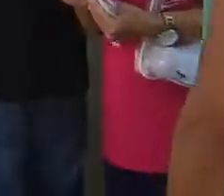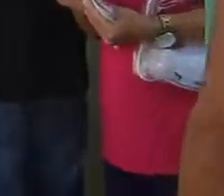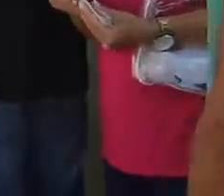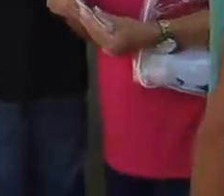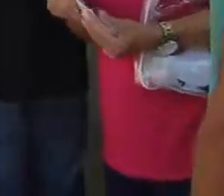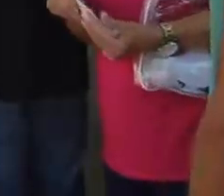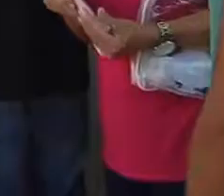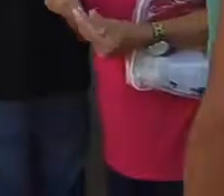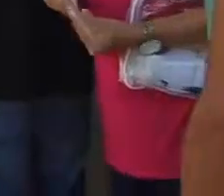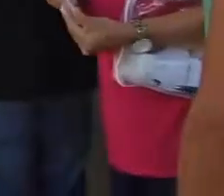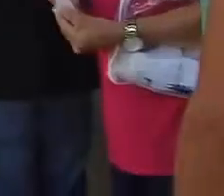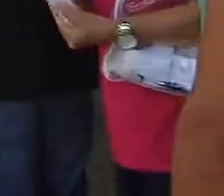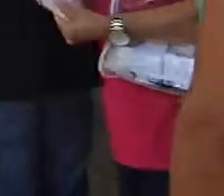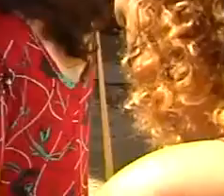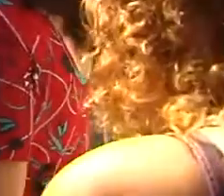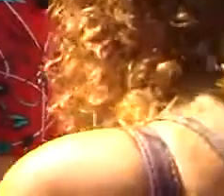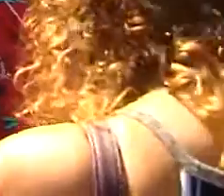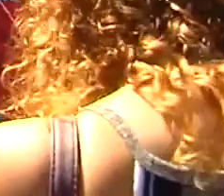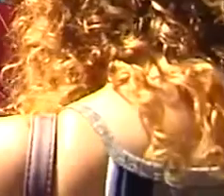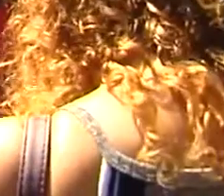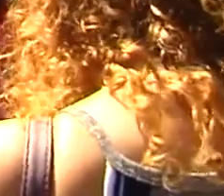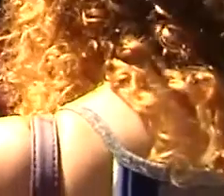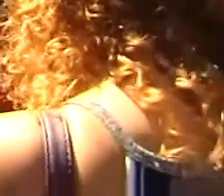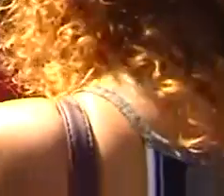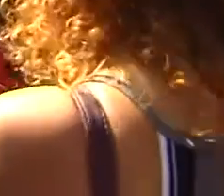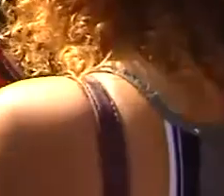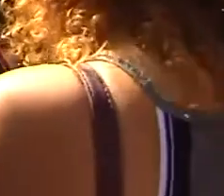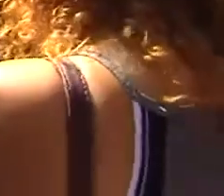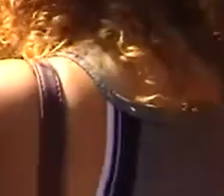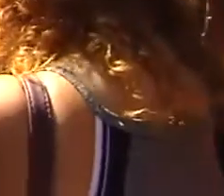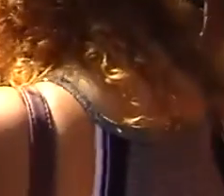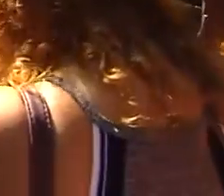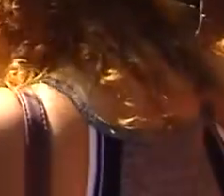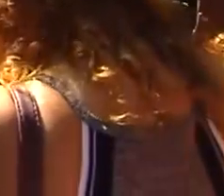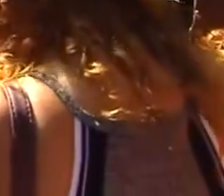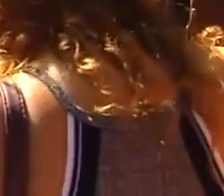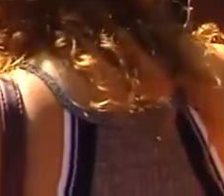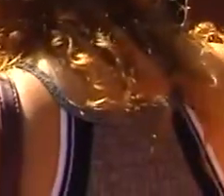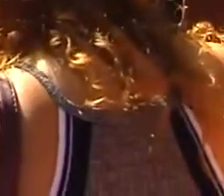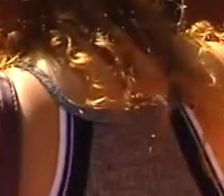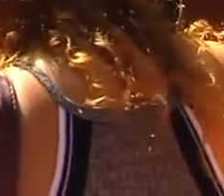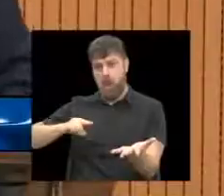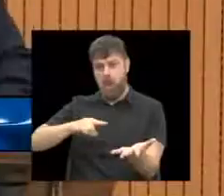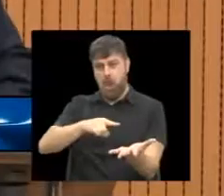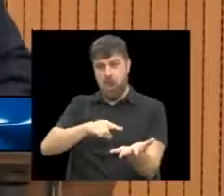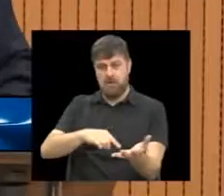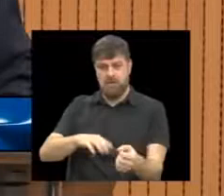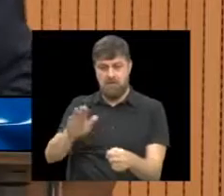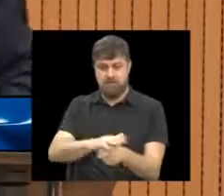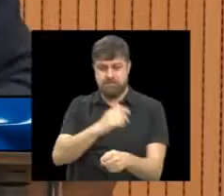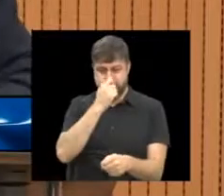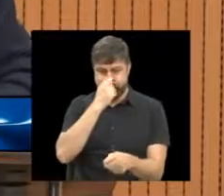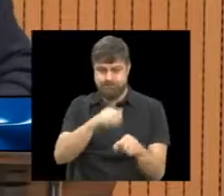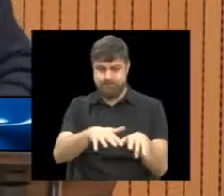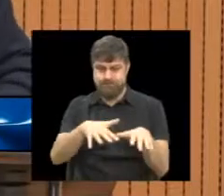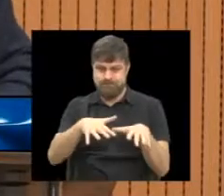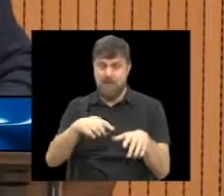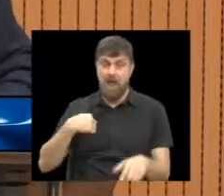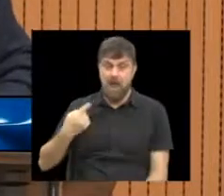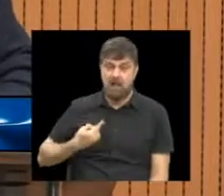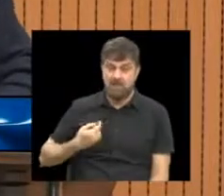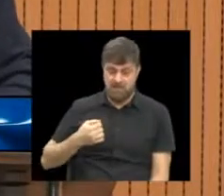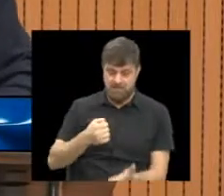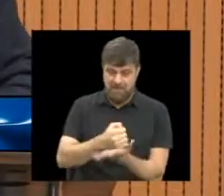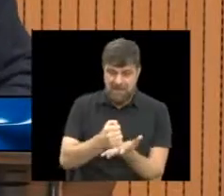Setembrino de Carvalho, no bairro Ponte Preta, é considerada pequena para o número de pessoas atendidas. A farmácia popular de alto custo de